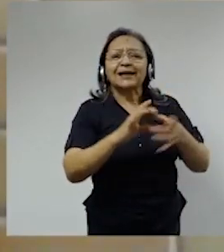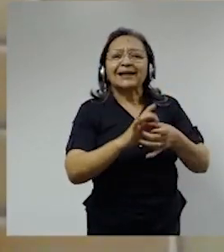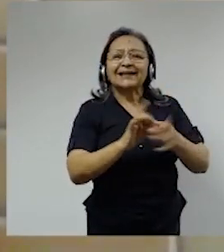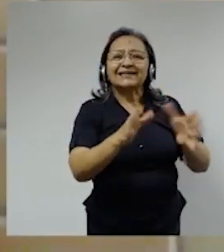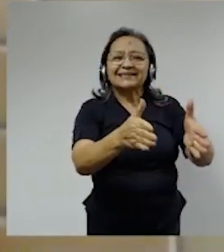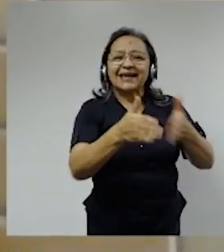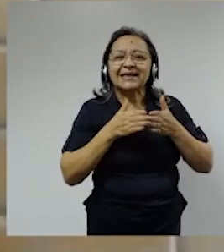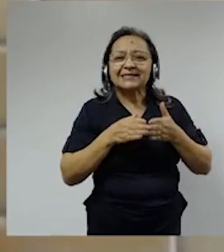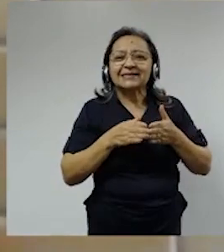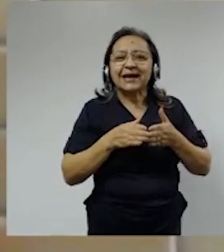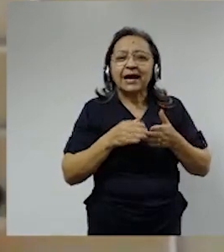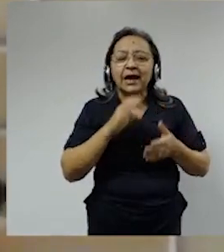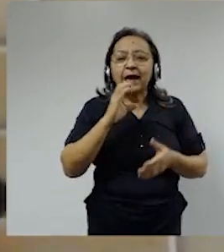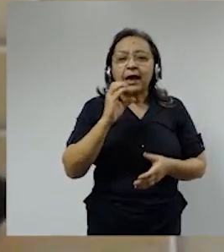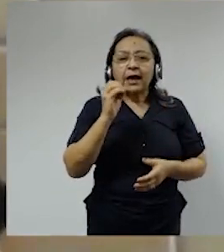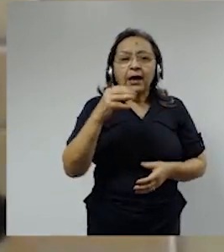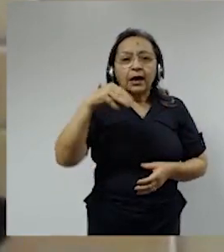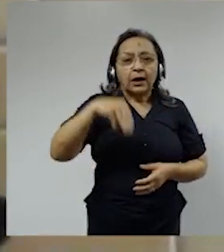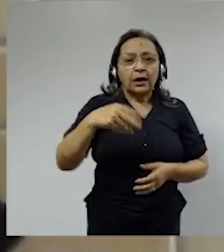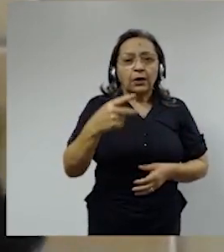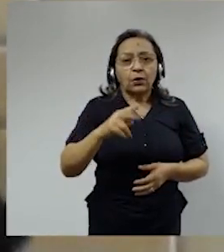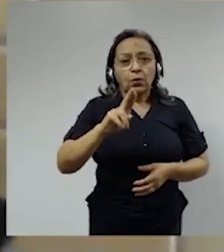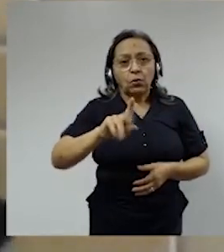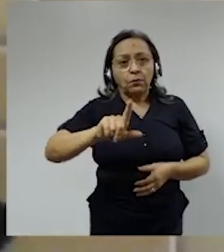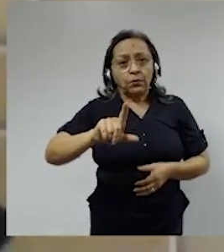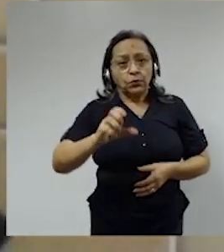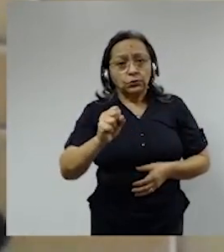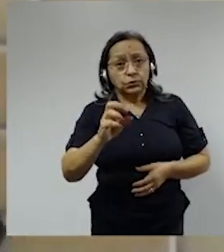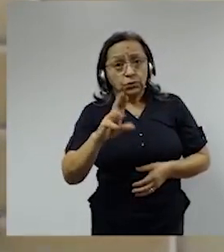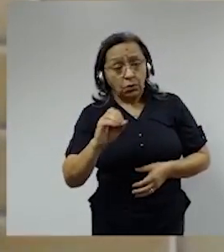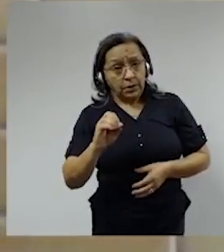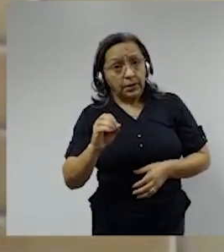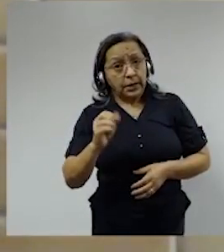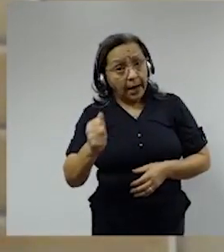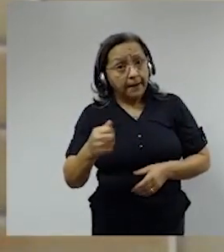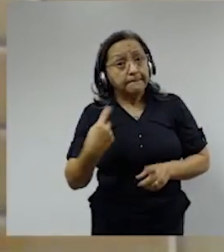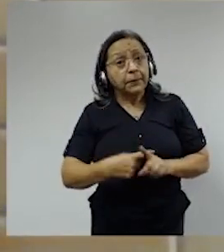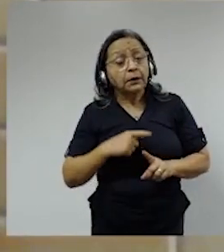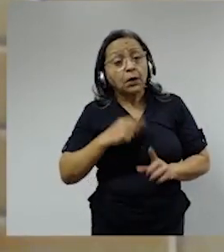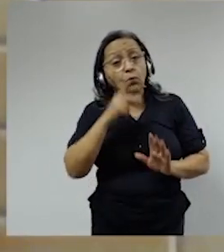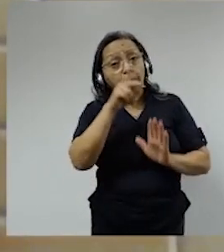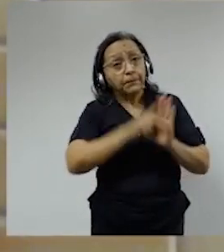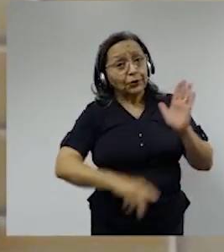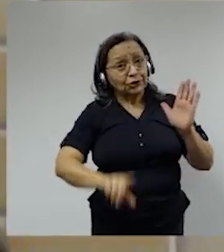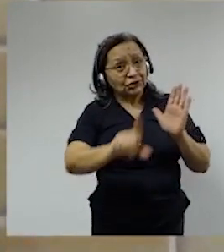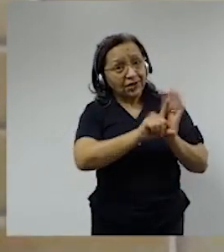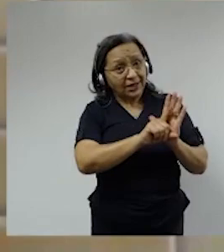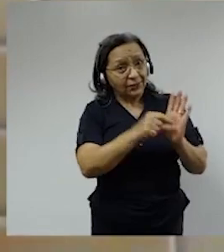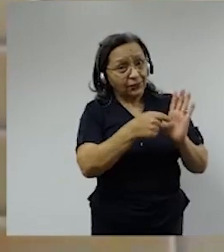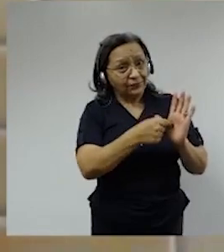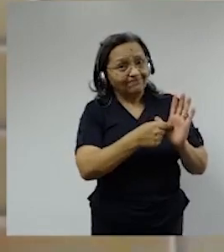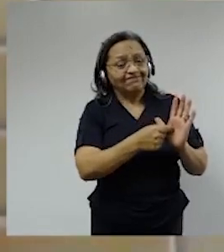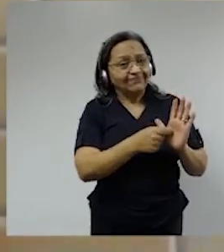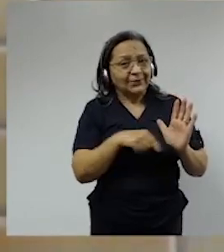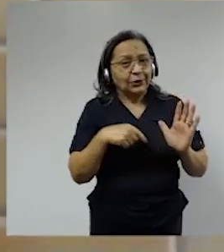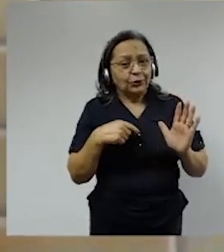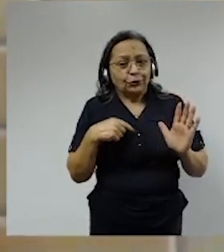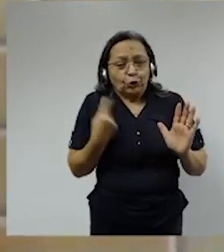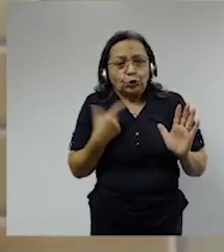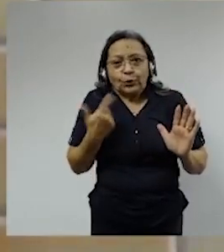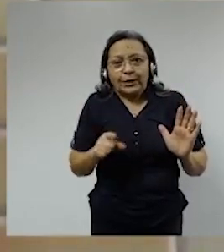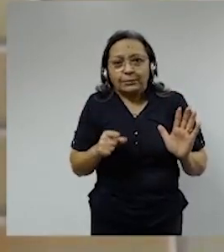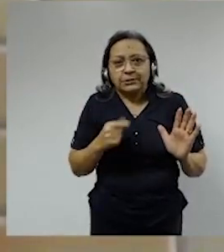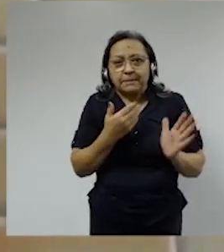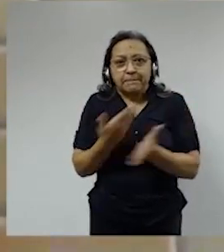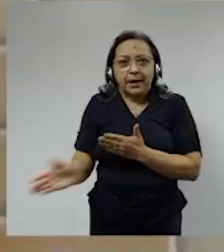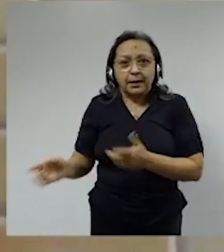um projeto de lei, que é o que a gente não quer que passe. Esse projeto de lei, em um dos artigos dele, ele